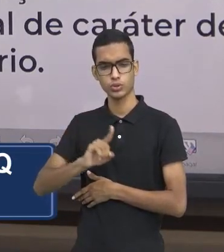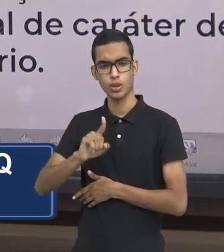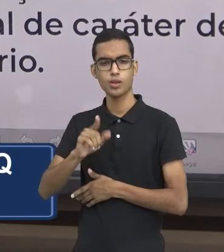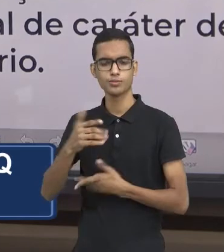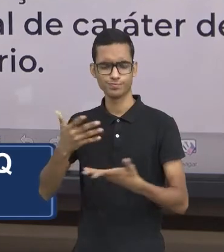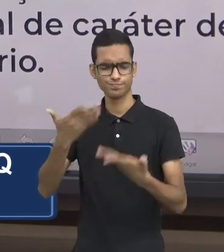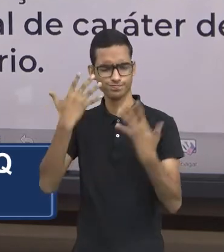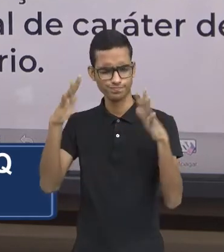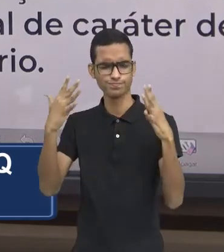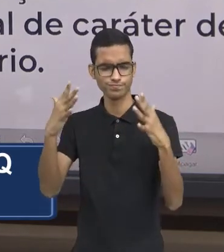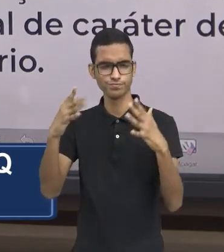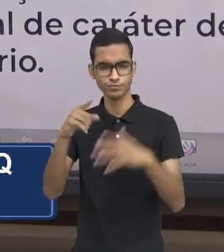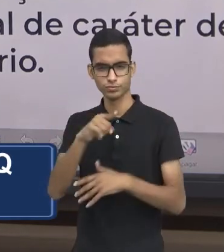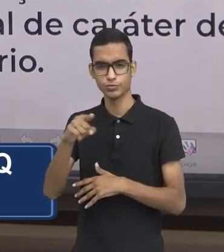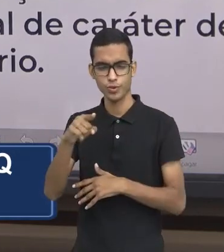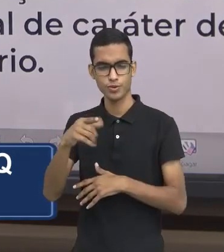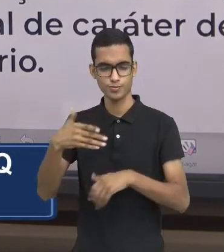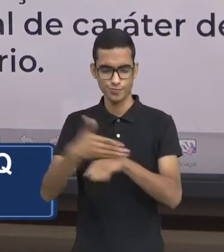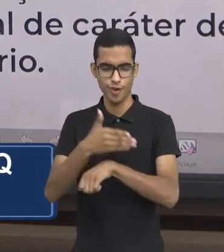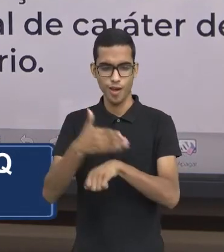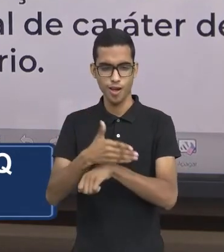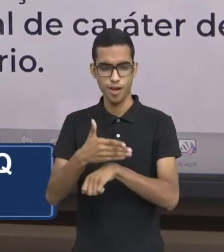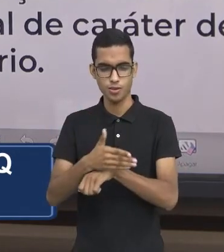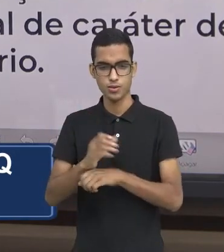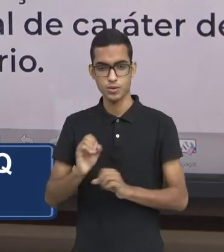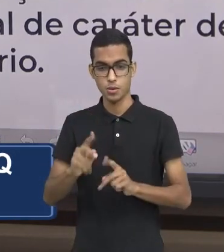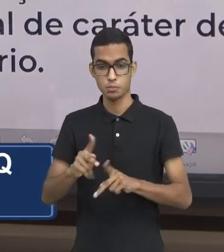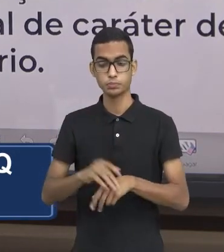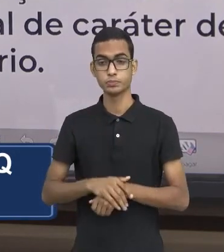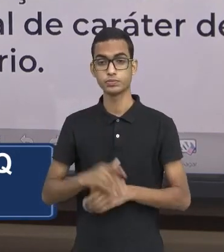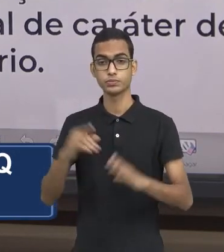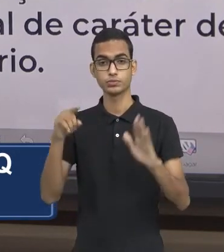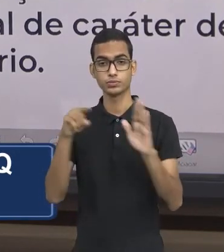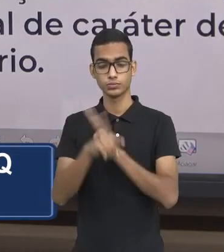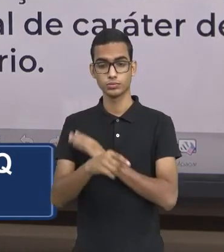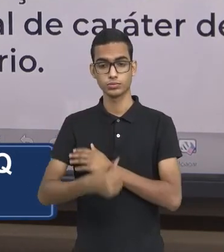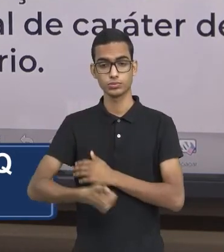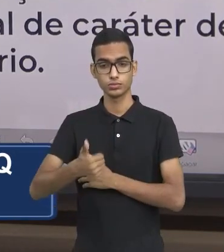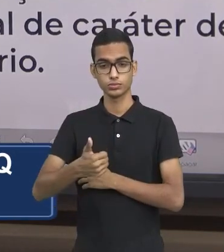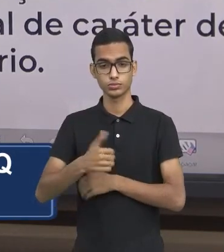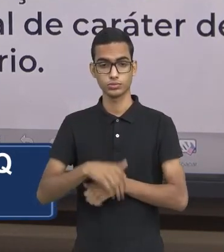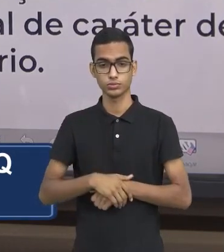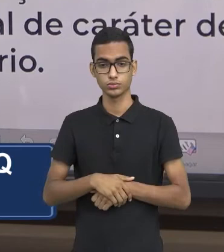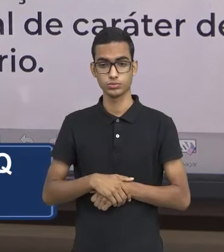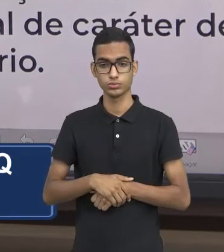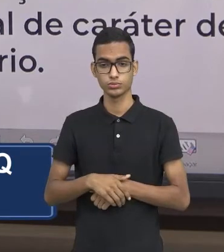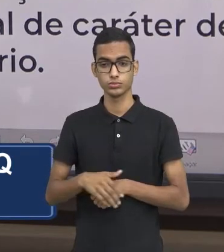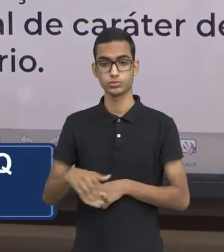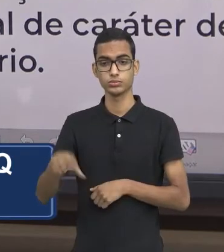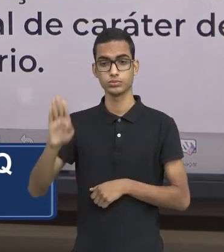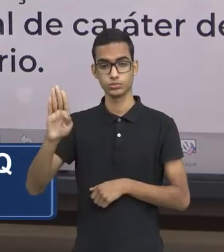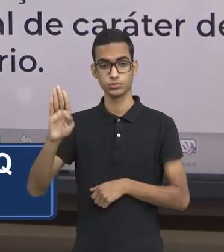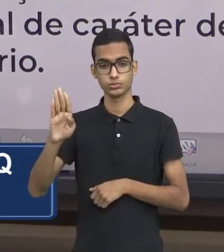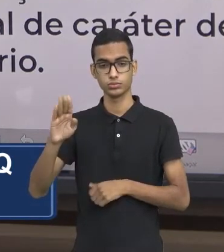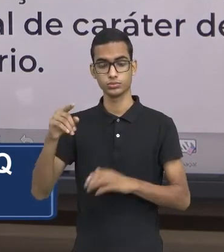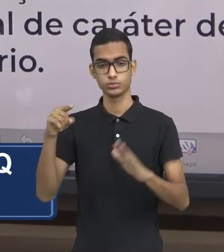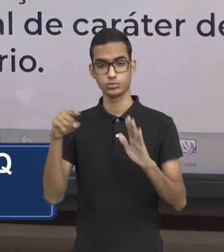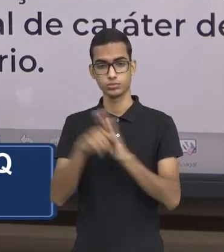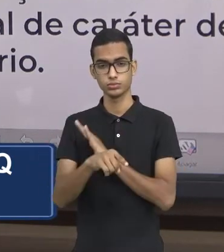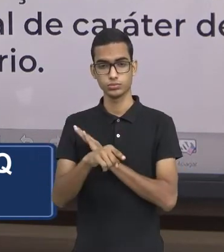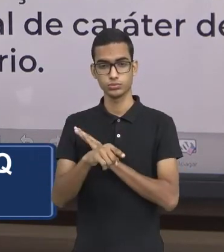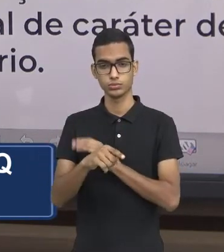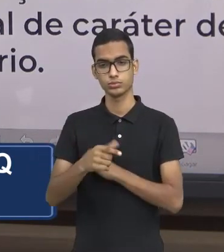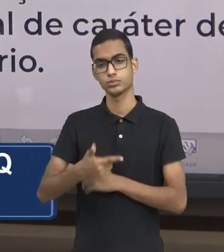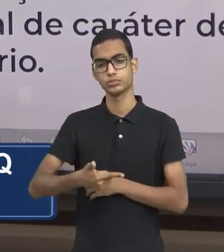por participar, viu, José Roberto? E ele respondeu aí que é a questão, na questão 1, a letra B, na